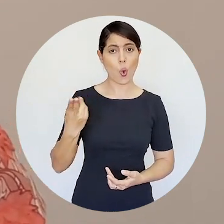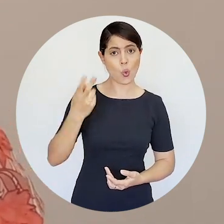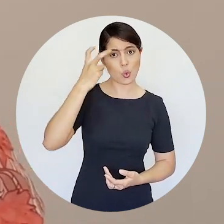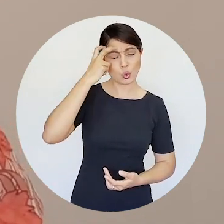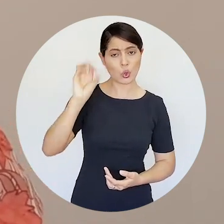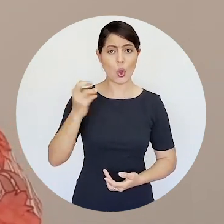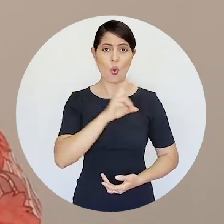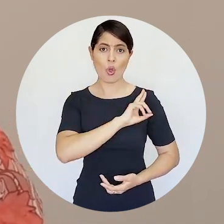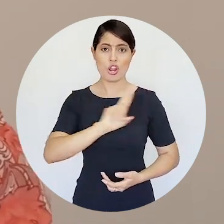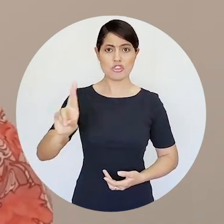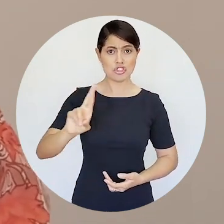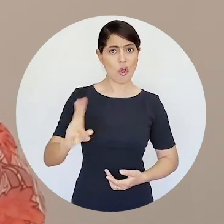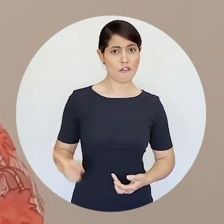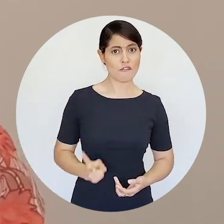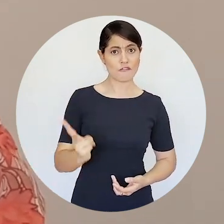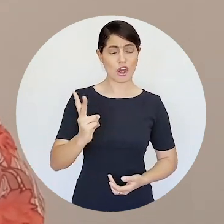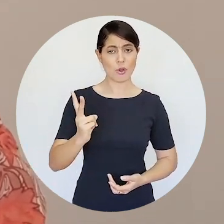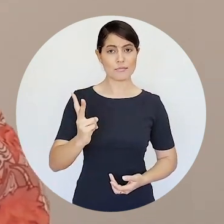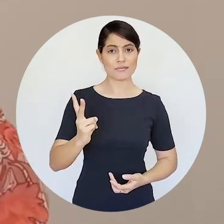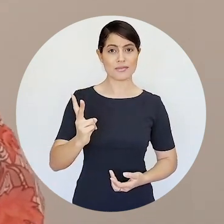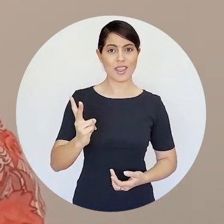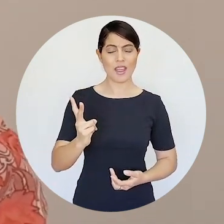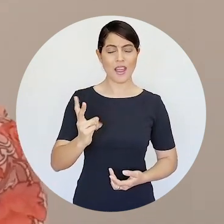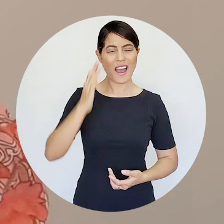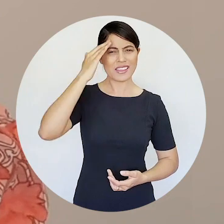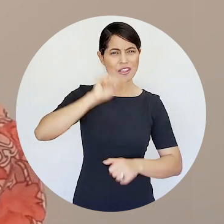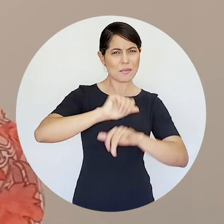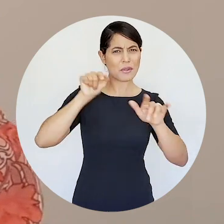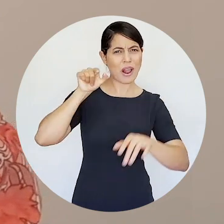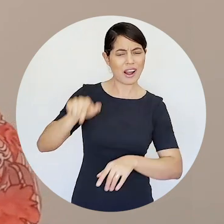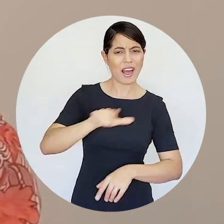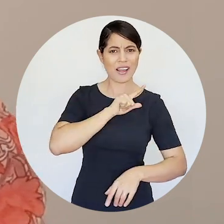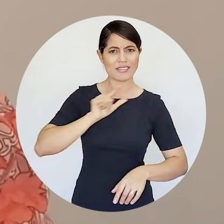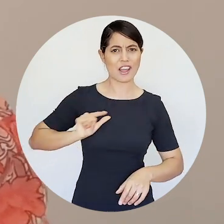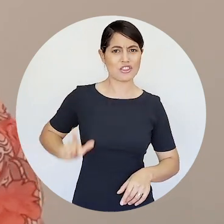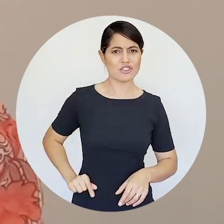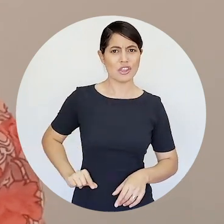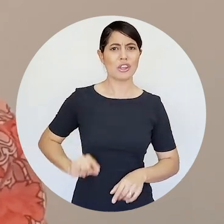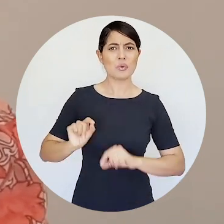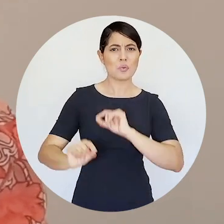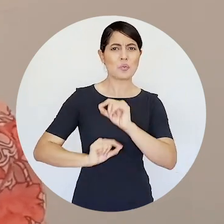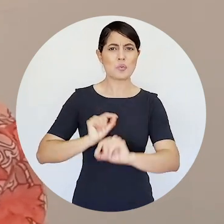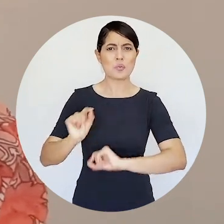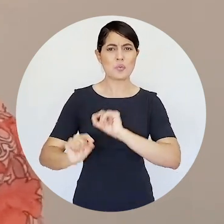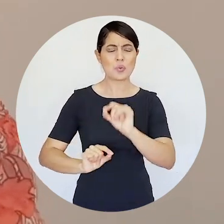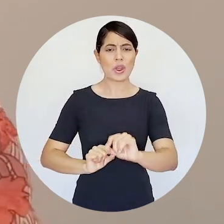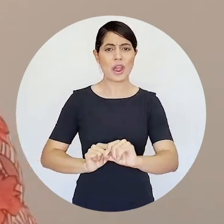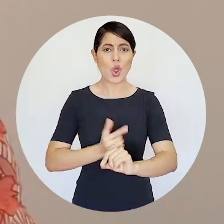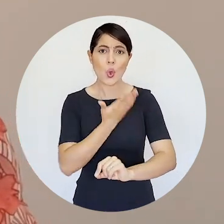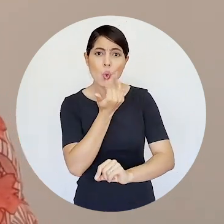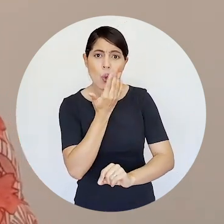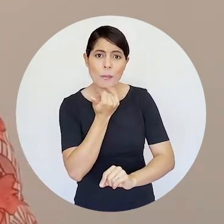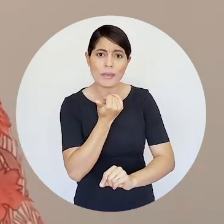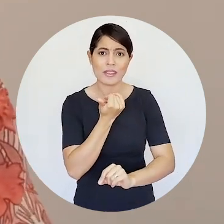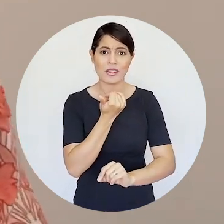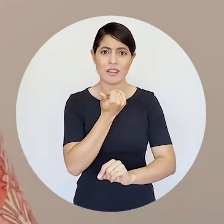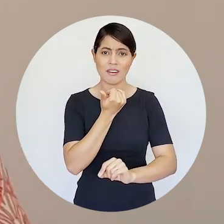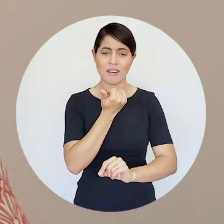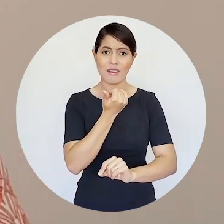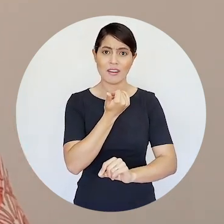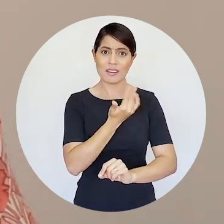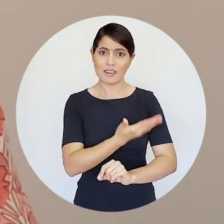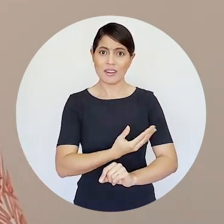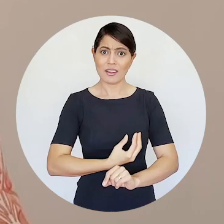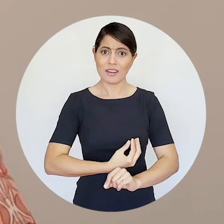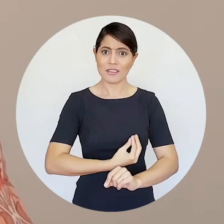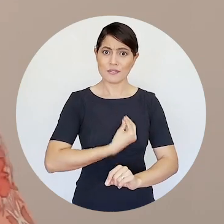culturais ou religiosas e entende-se que eles devem ser consumidos logo que abatidos, daí porque eles são vendidos